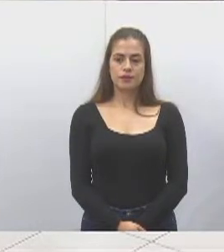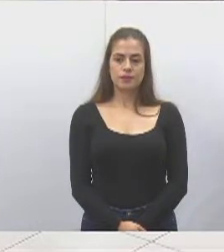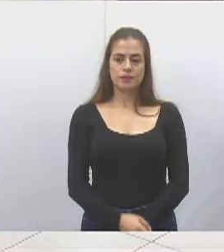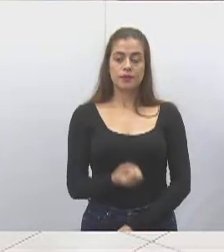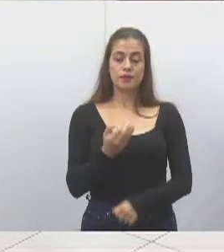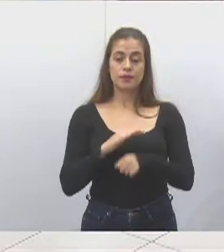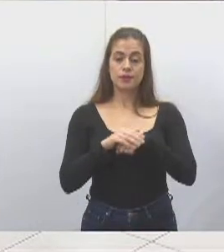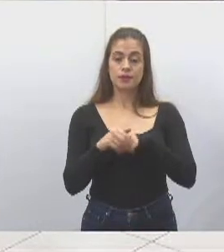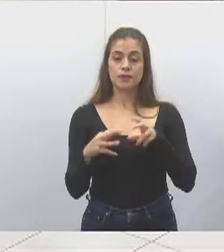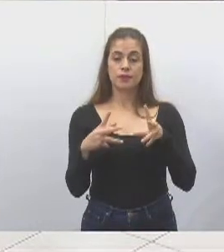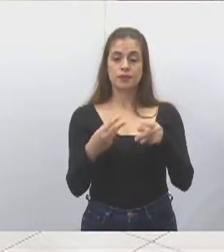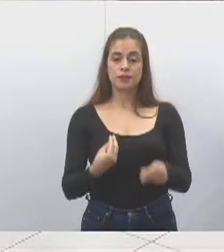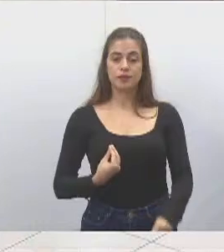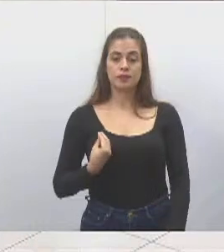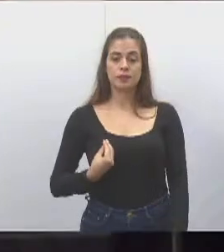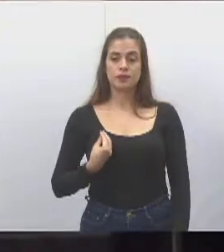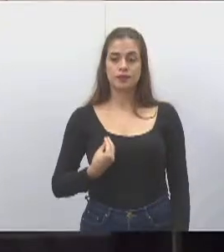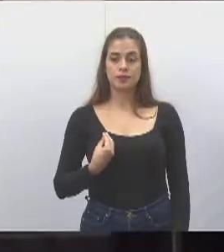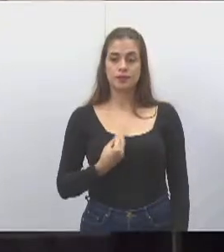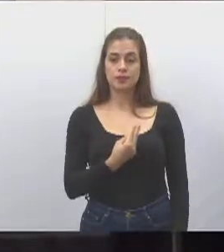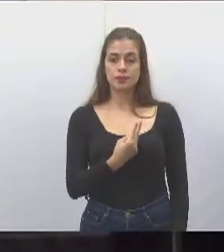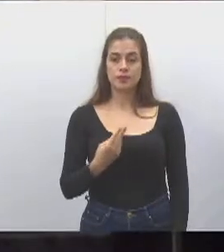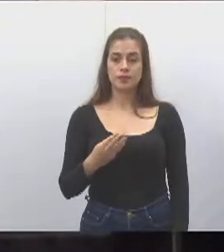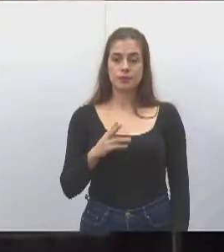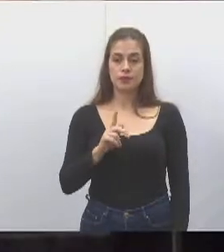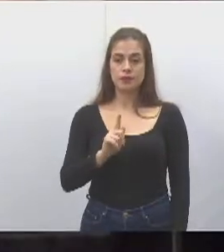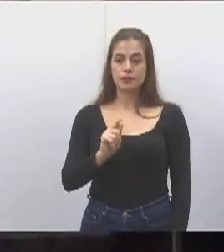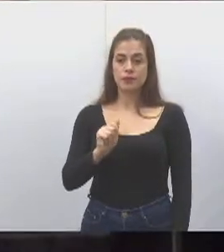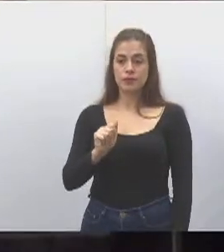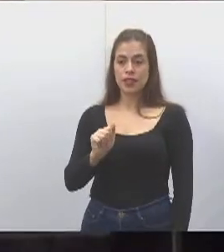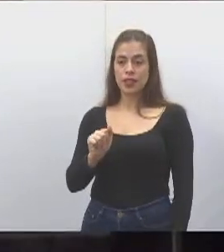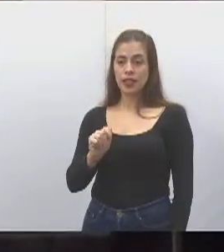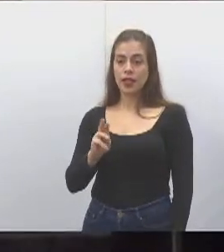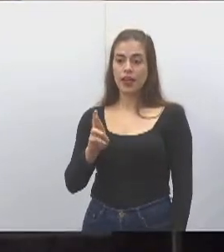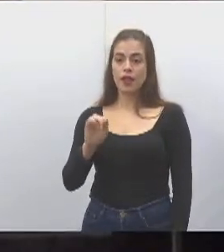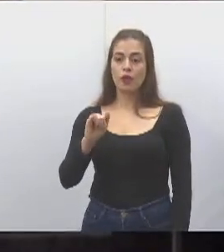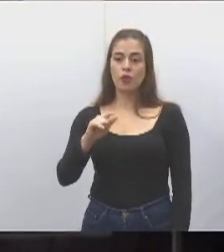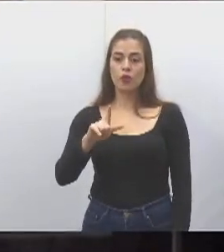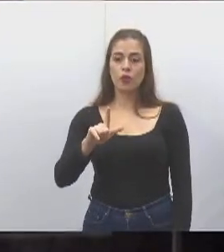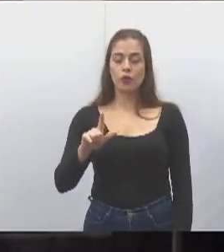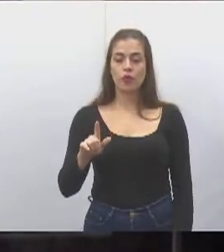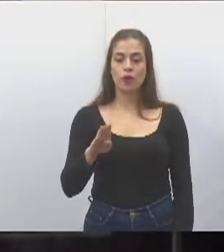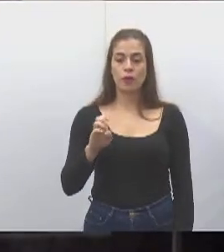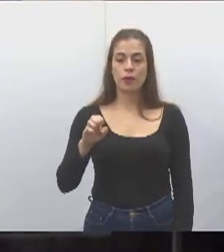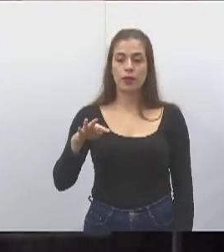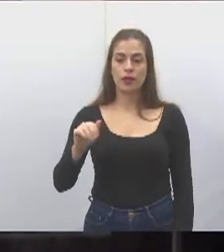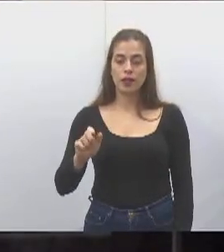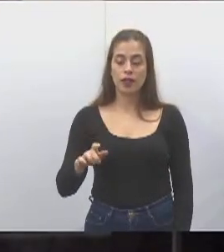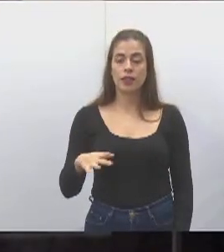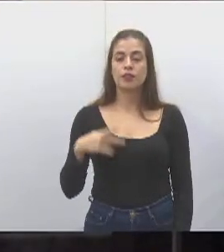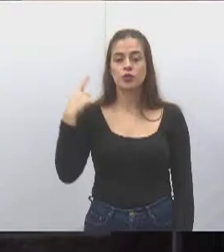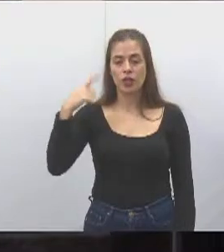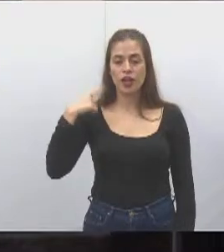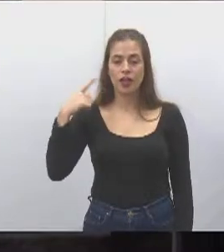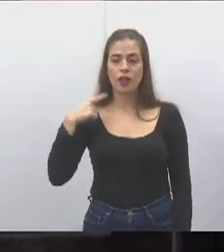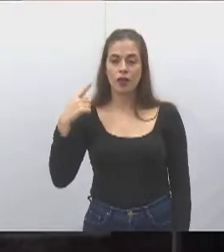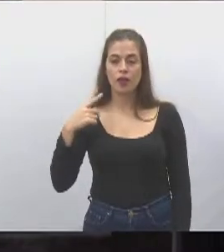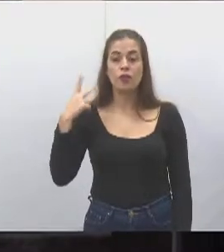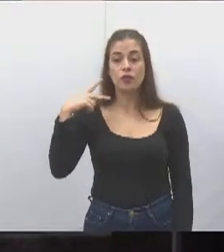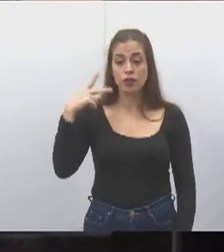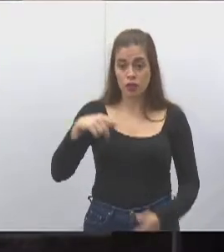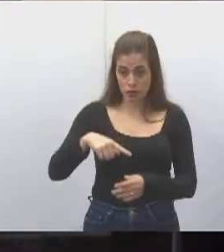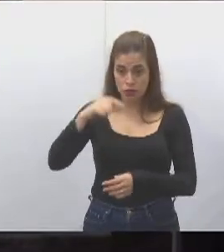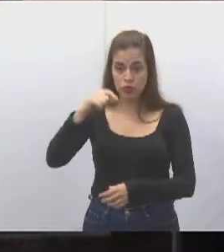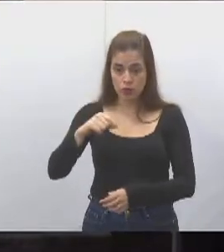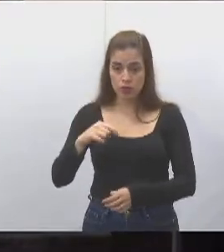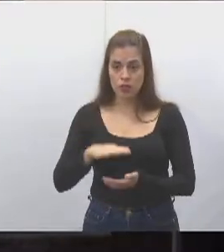Boa noite a todos os presentes. Meu nome é Gabriel Belém, eu sou jacariense, sou advogado, sou vereador eleito. Queria, antes de